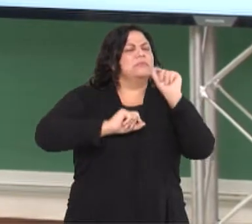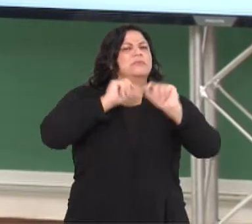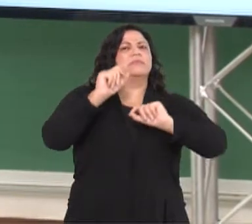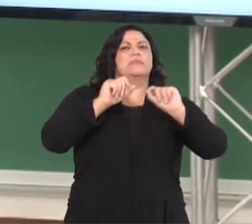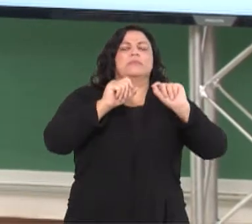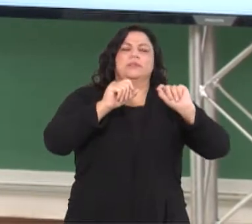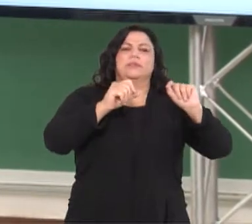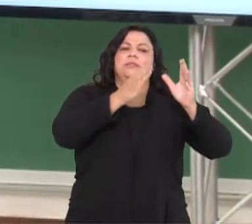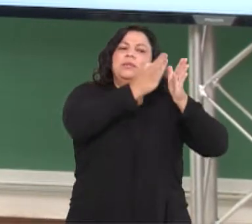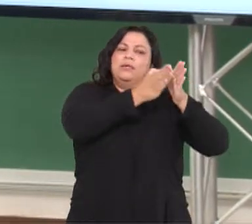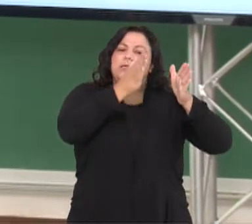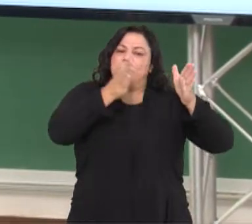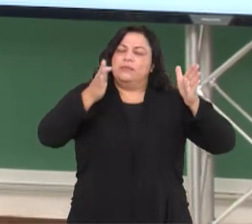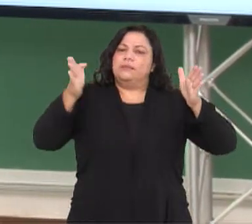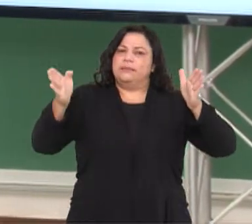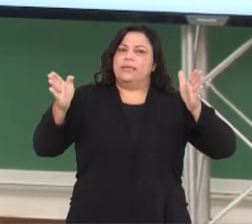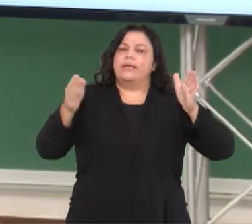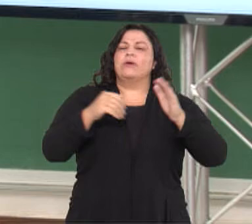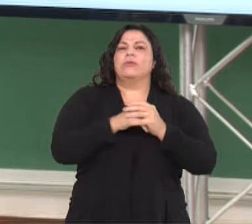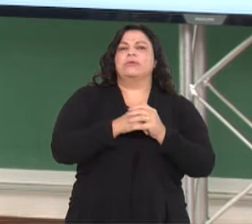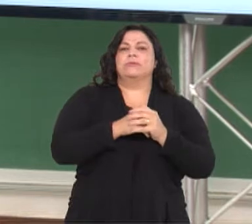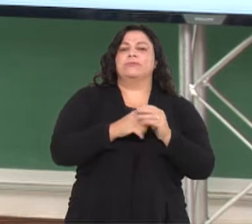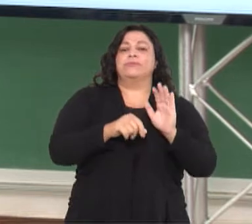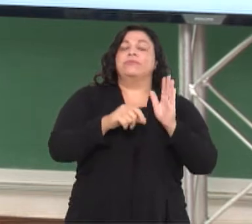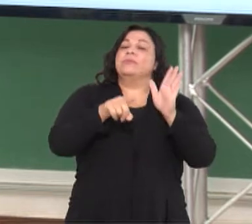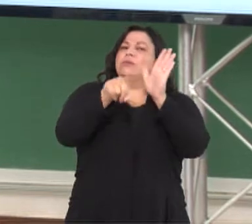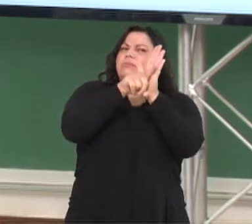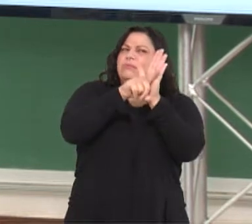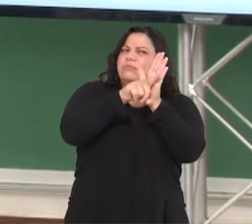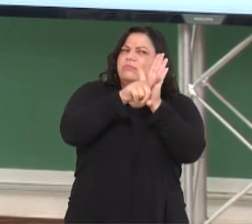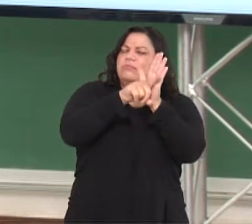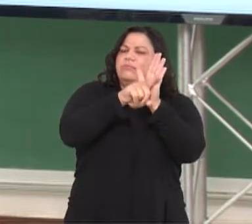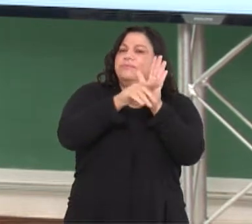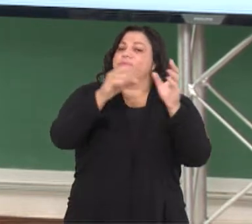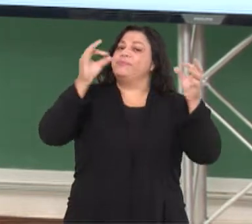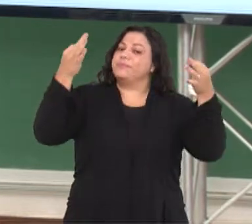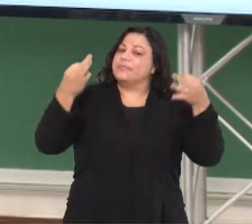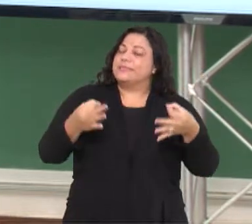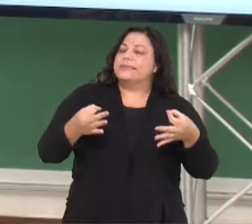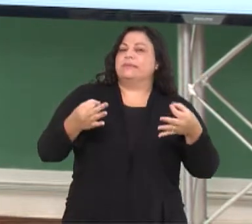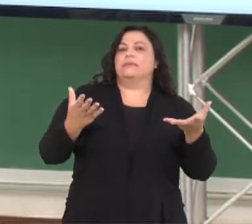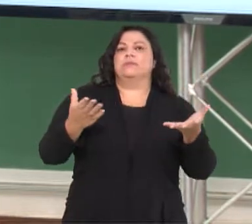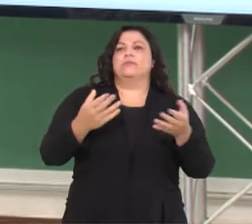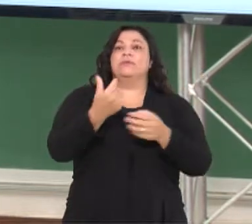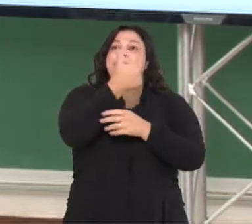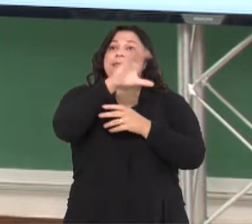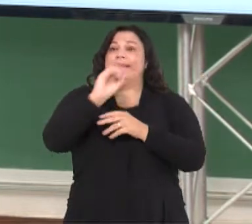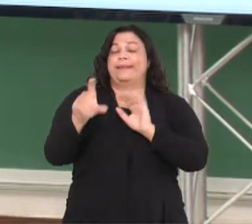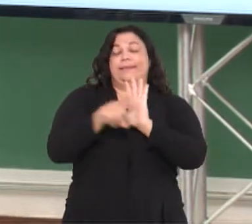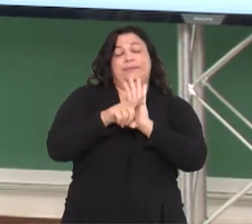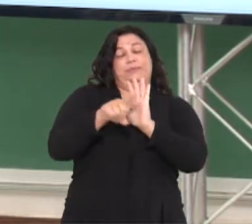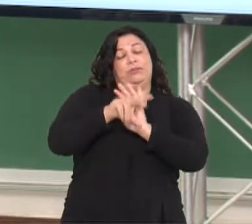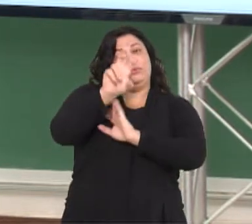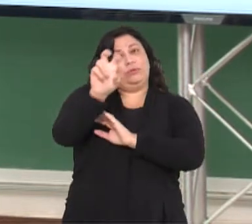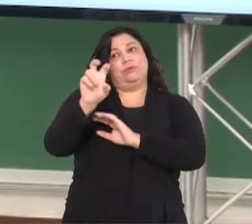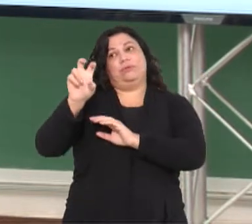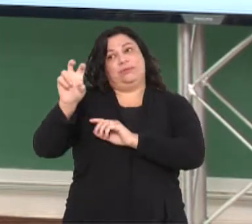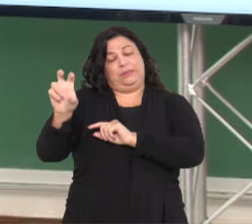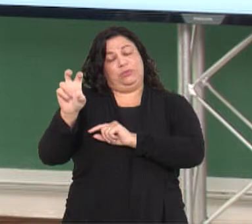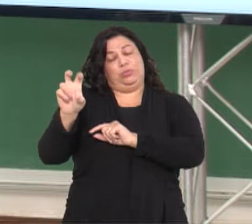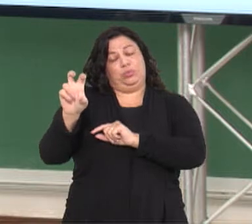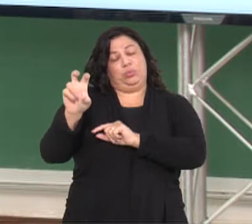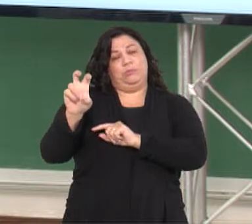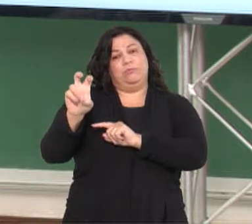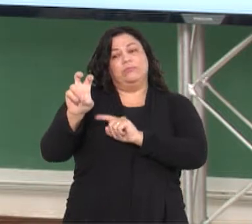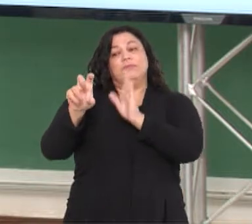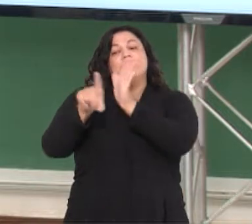ordem, né? Você tem que ter lá o subtraindo corretamente. Por quê? 10 menos 5, 5. 5 menos 10, negativo 5.